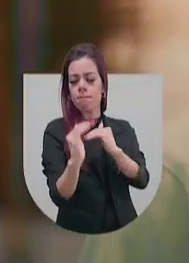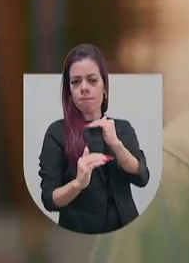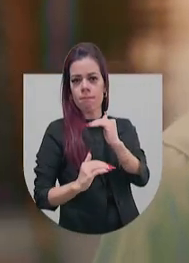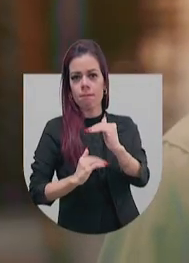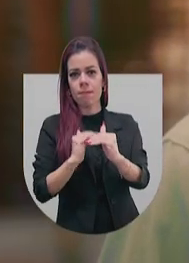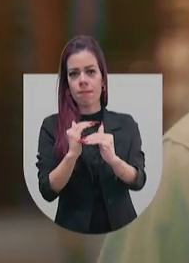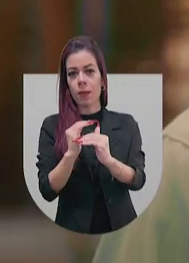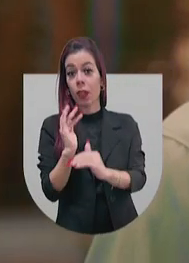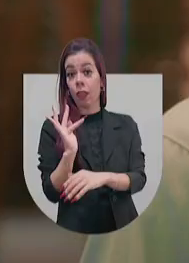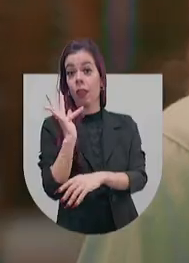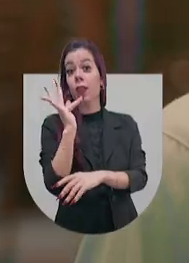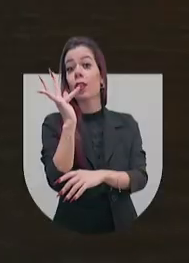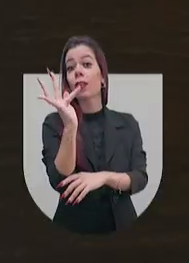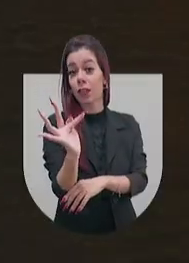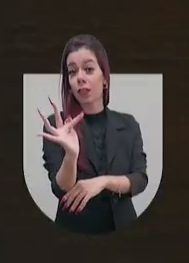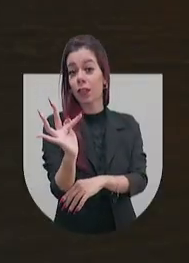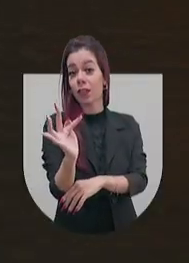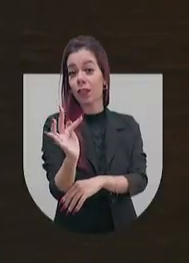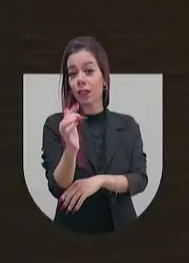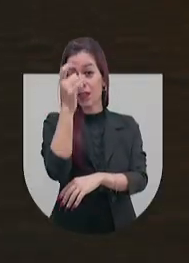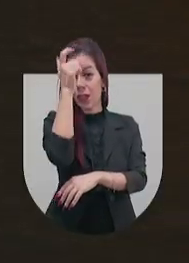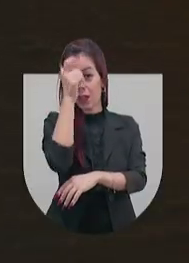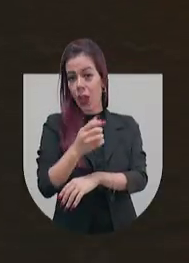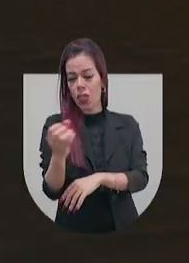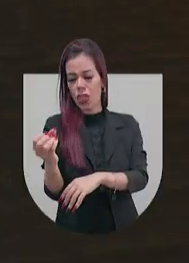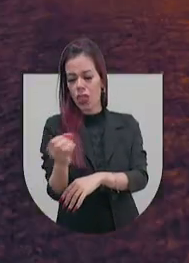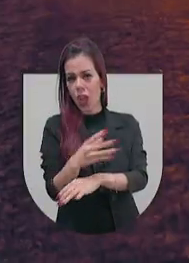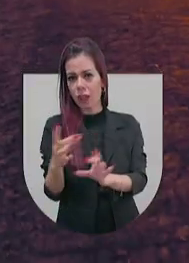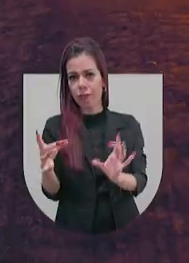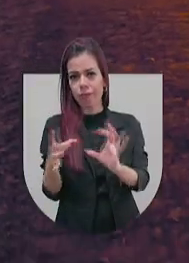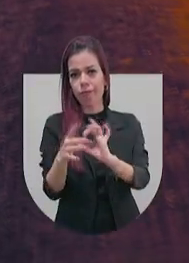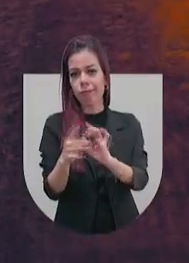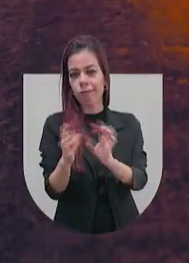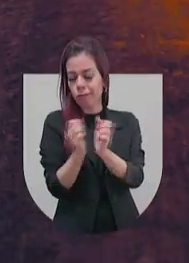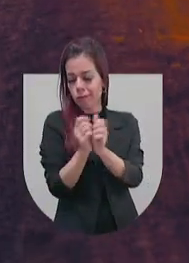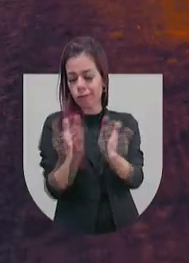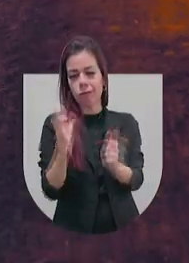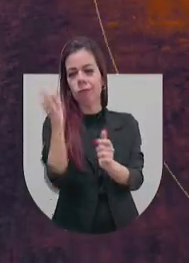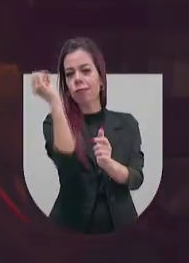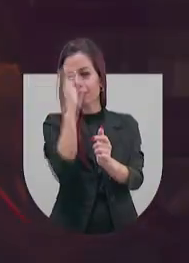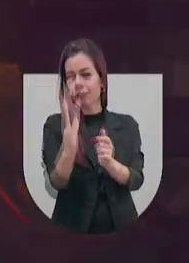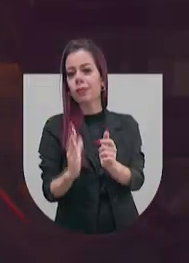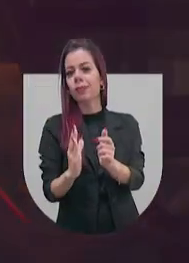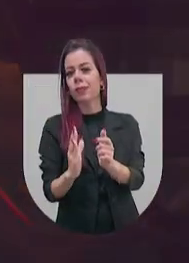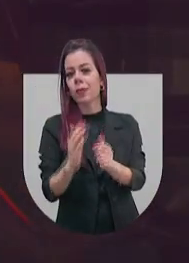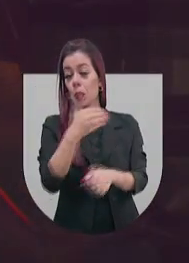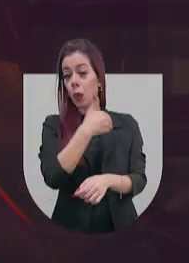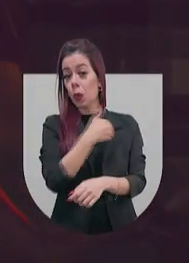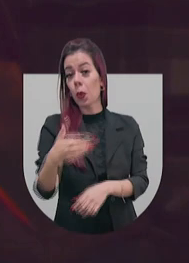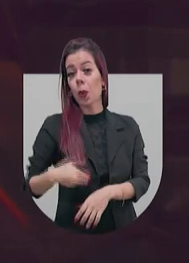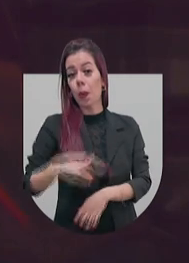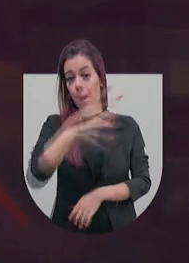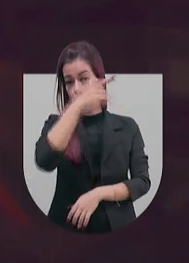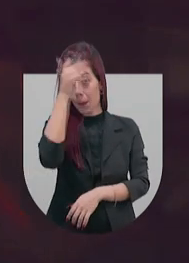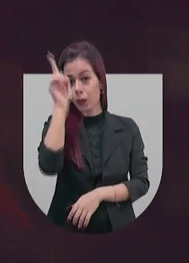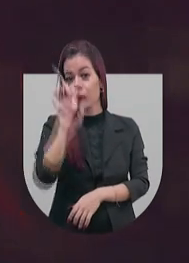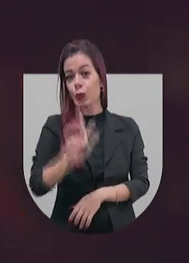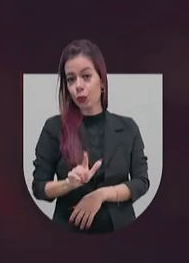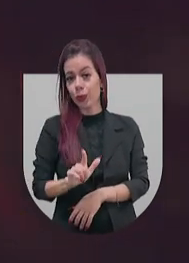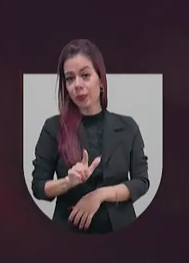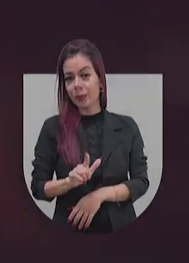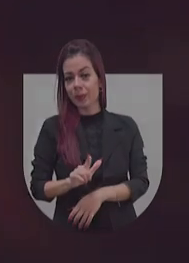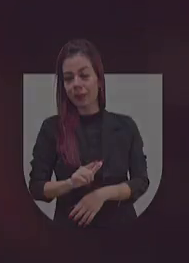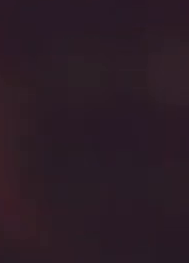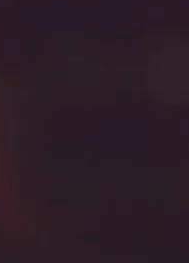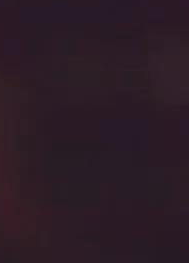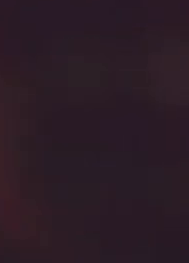sou o futuro. Eu sou o agro que mais cresce no país. Governo do Estado de Mato Grosso do